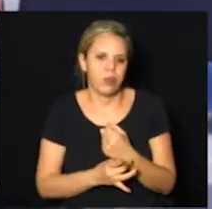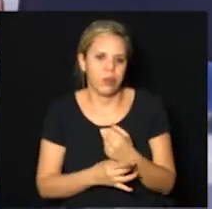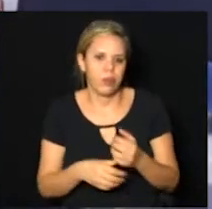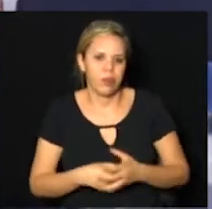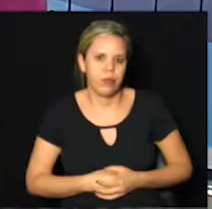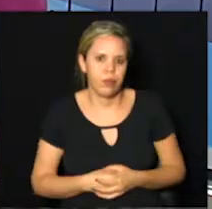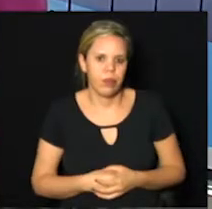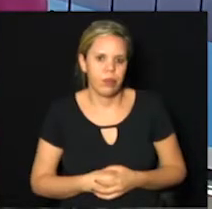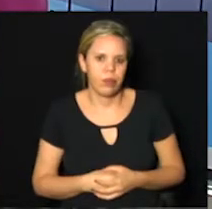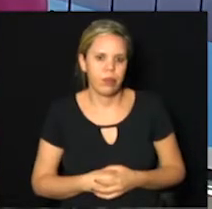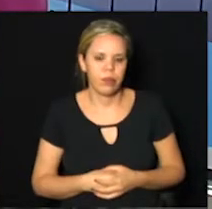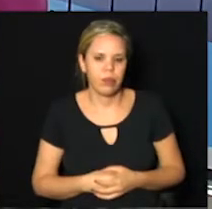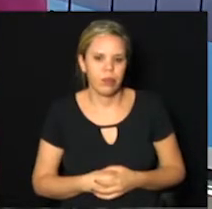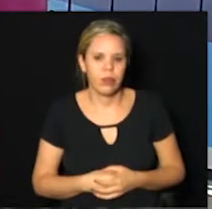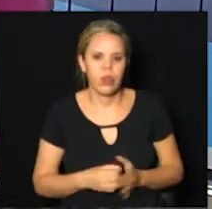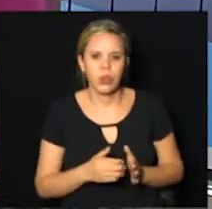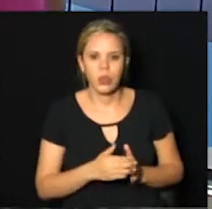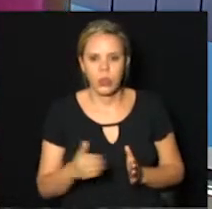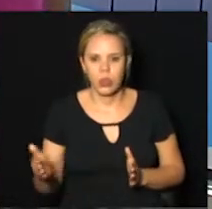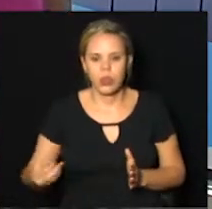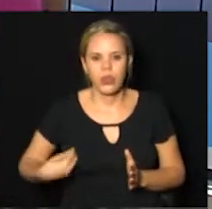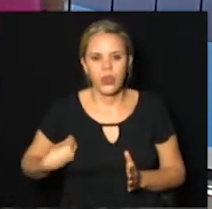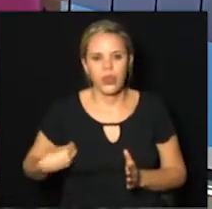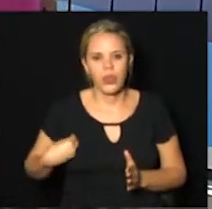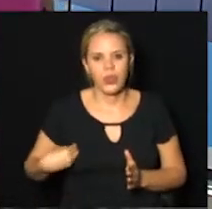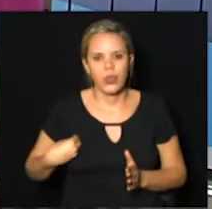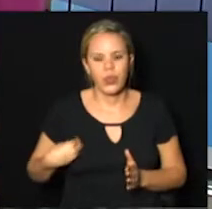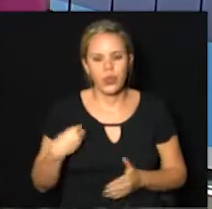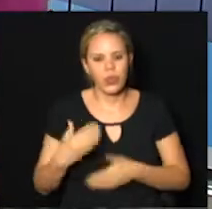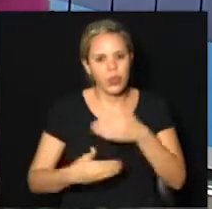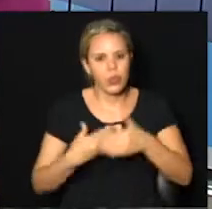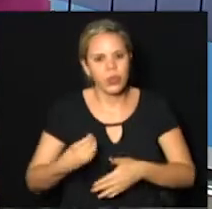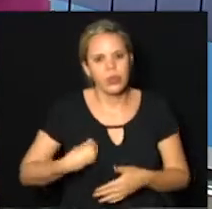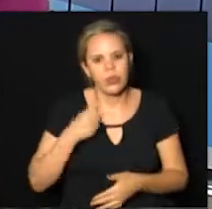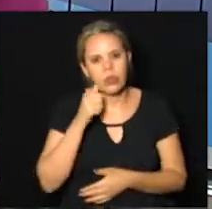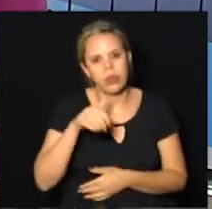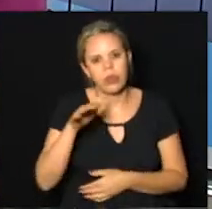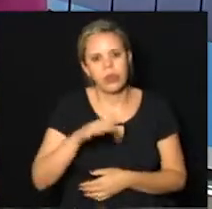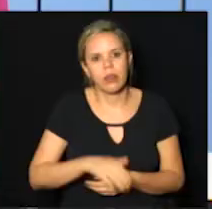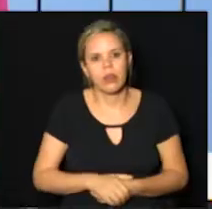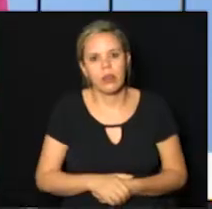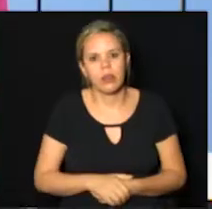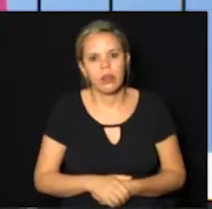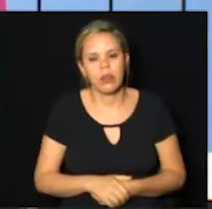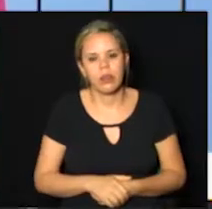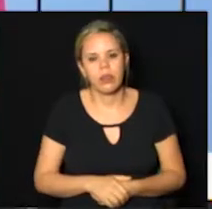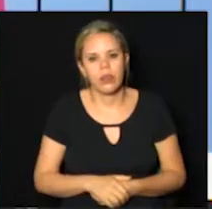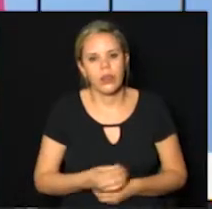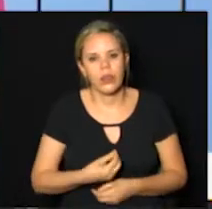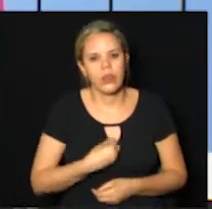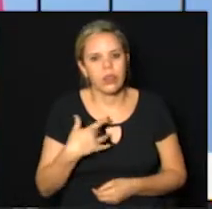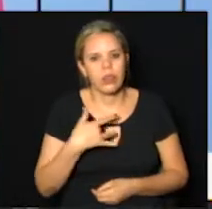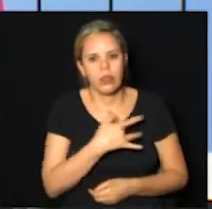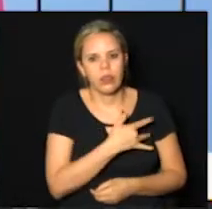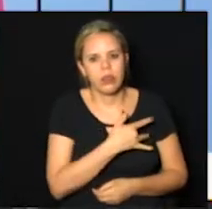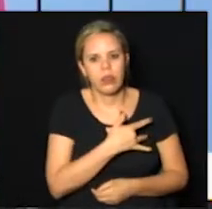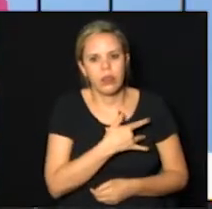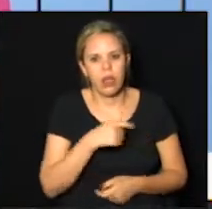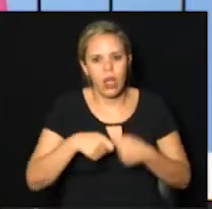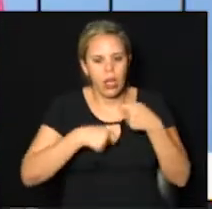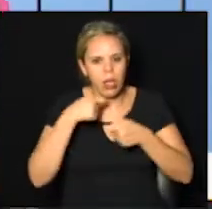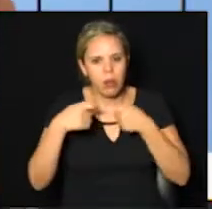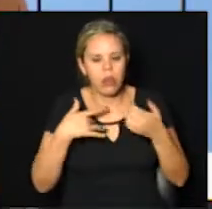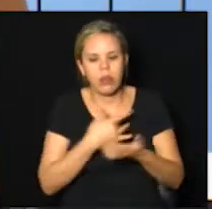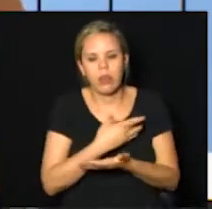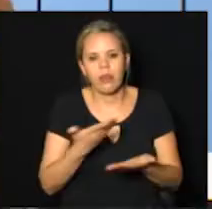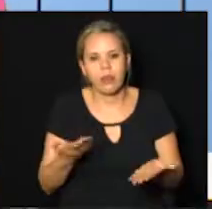doutora, durante a vida, do decorrer da vida dessa mulher, um estilo de vida saudável, uma alimentação saudável,